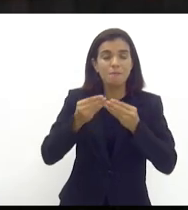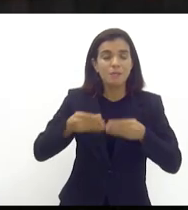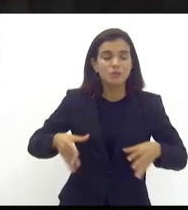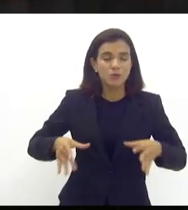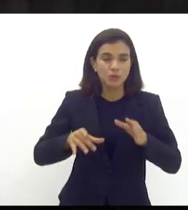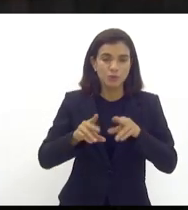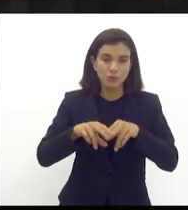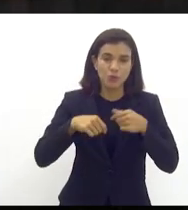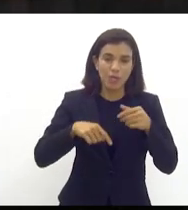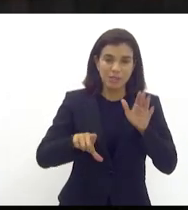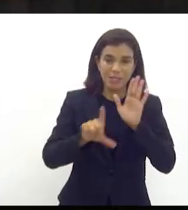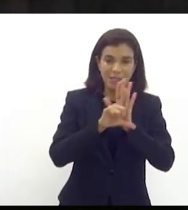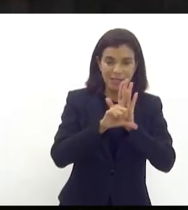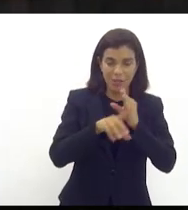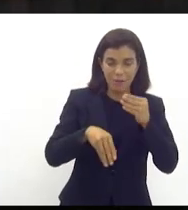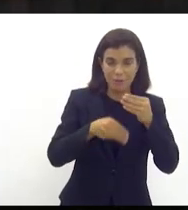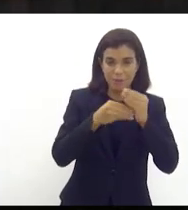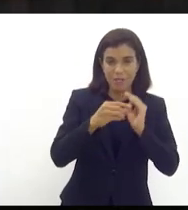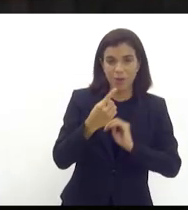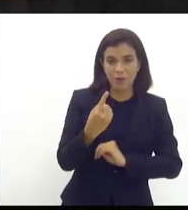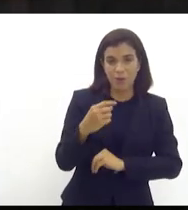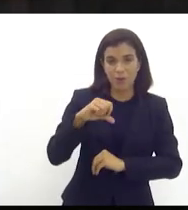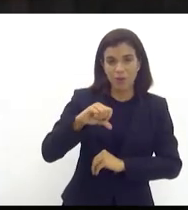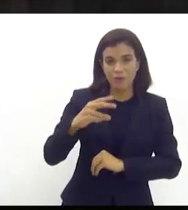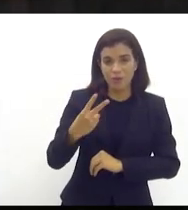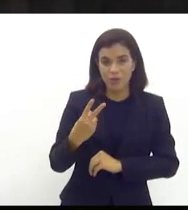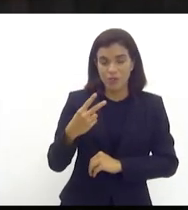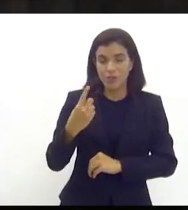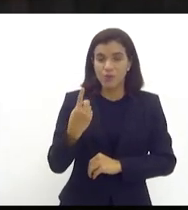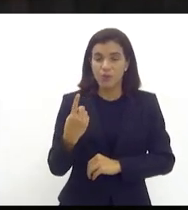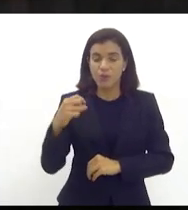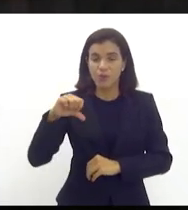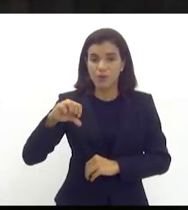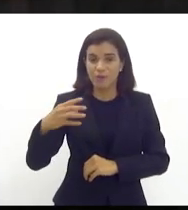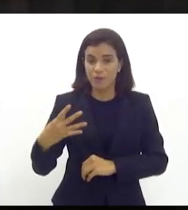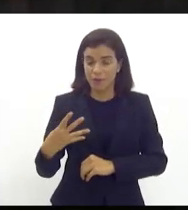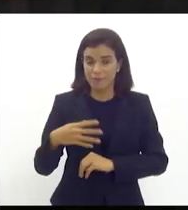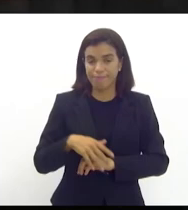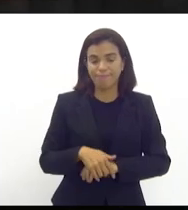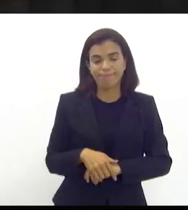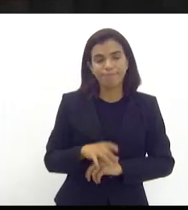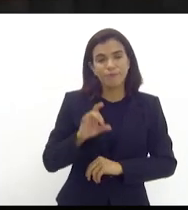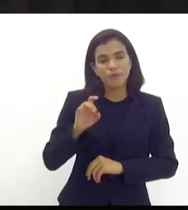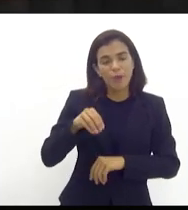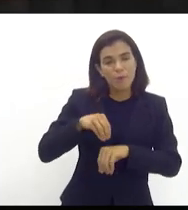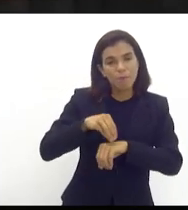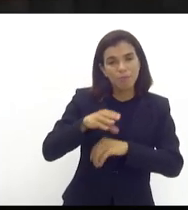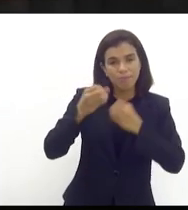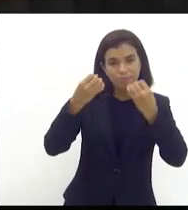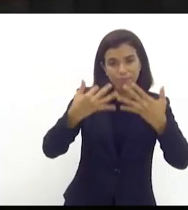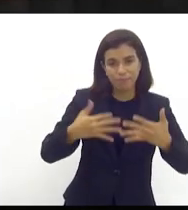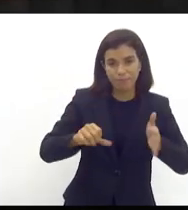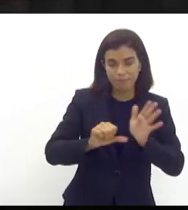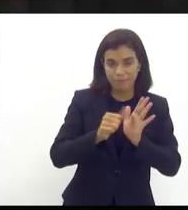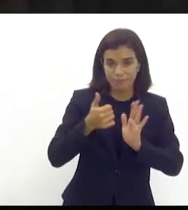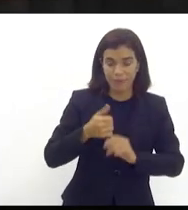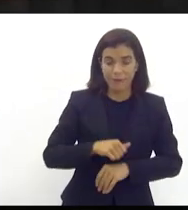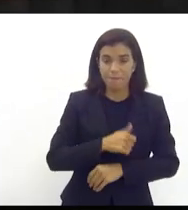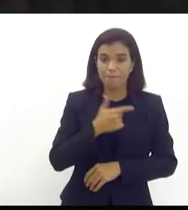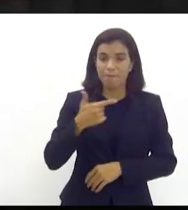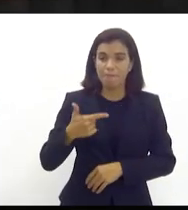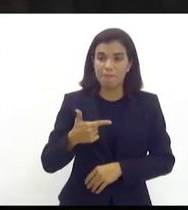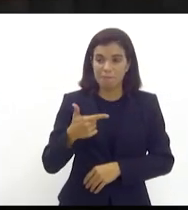192 e 194. Então, primeiro, eu queria dar esses esclarecimentos. E segundo,